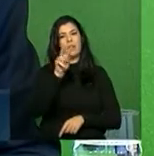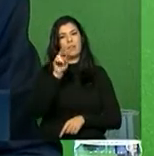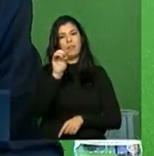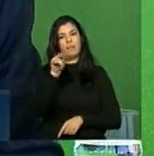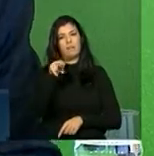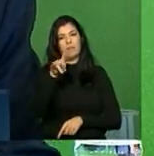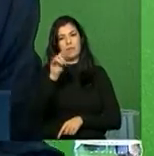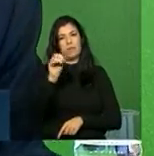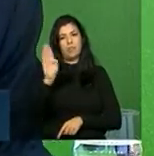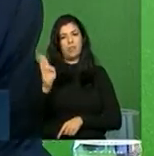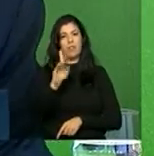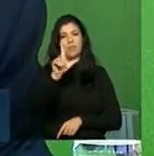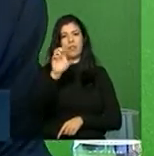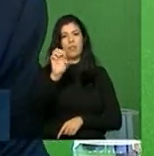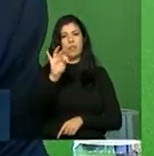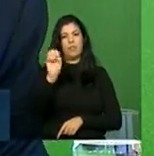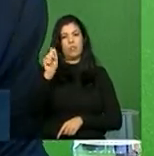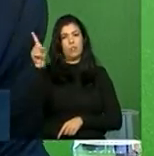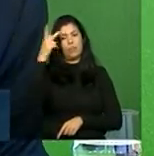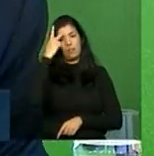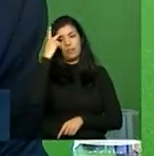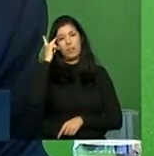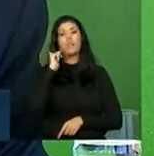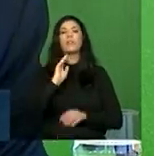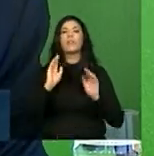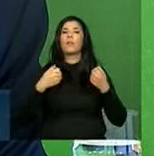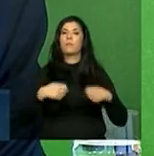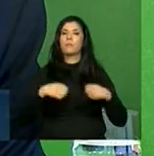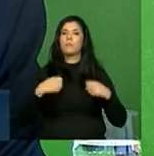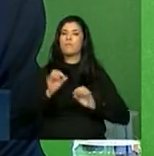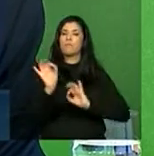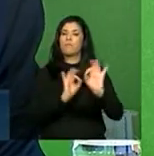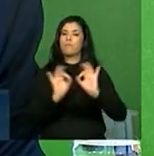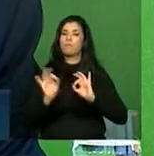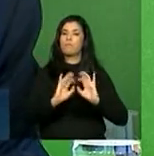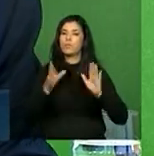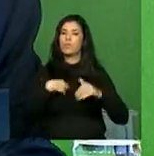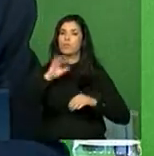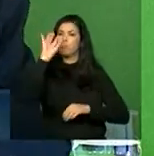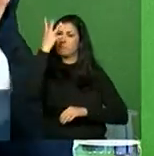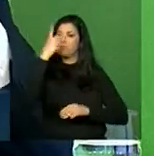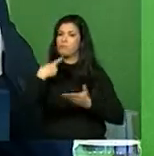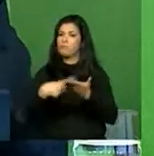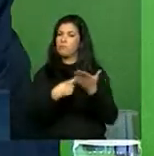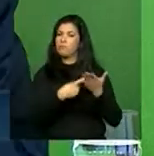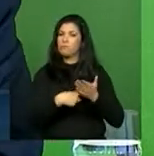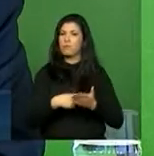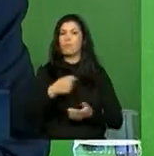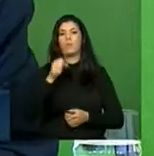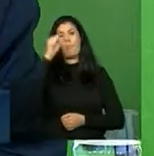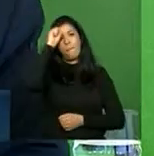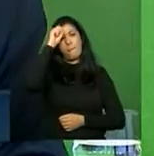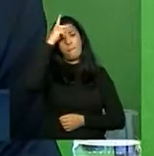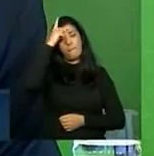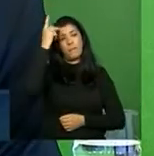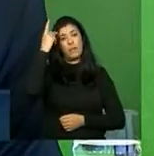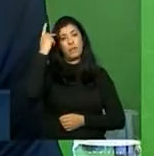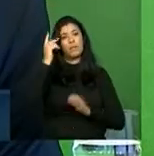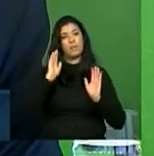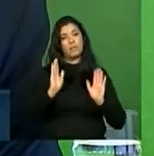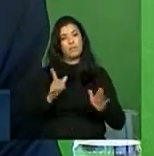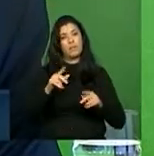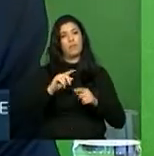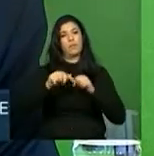que acertar e já está praticamente resolvido com a Prefeitura de São Paulo primeiro a nova